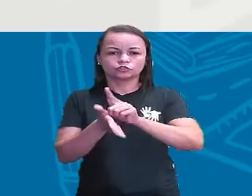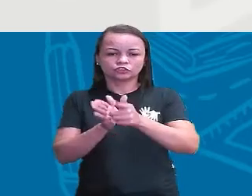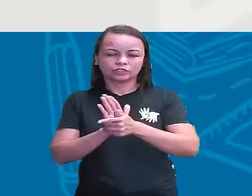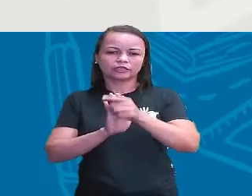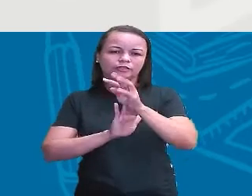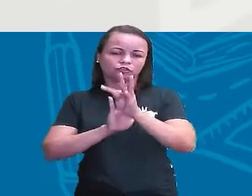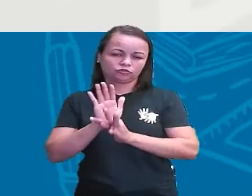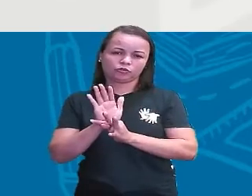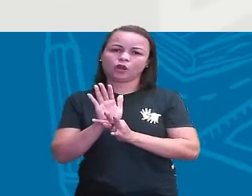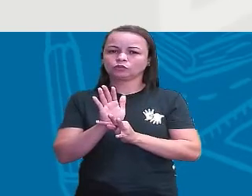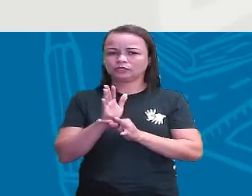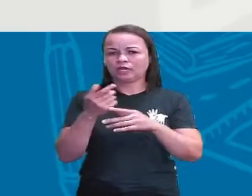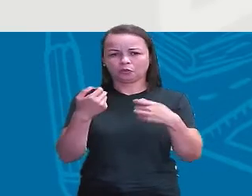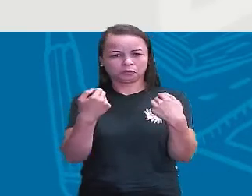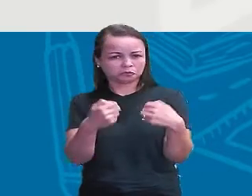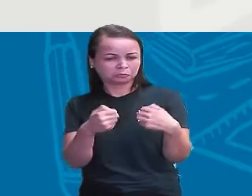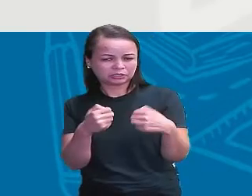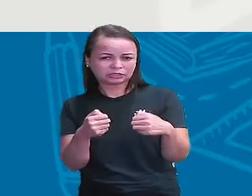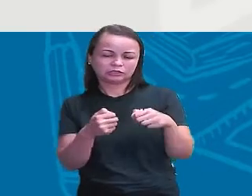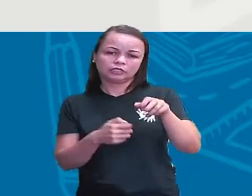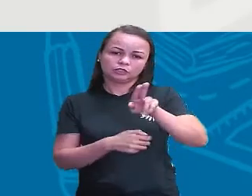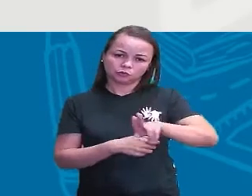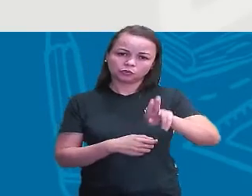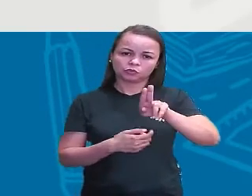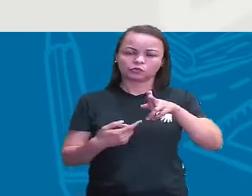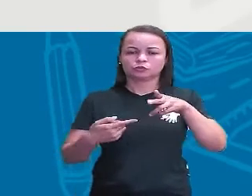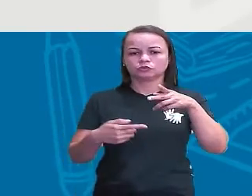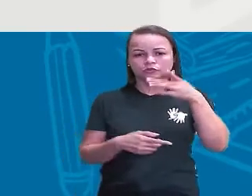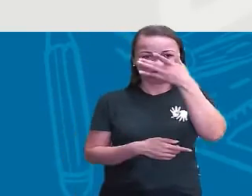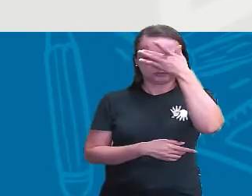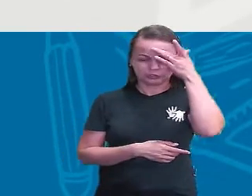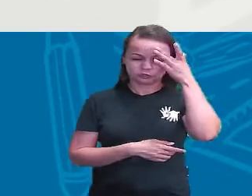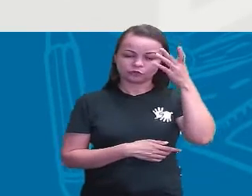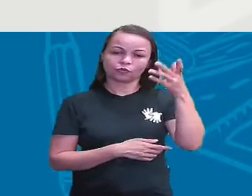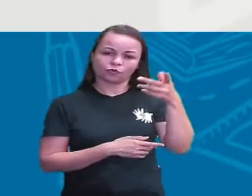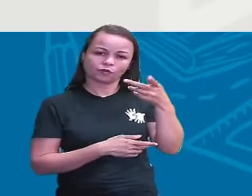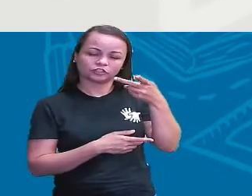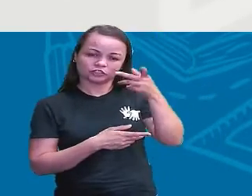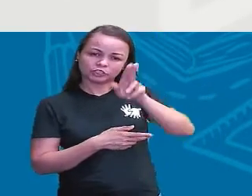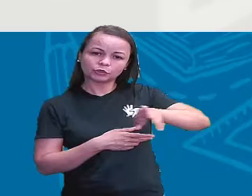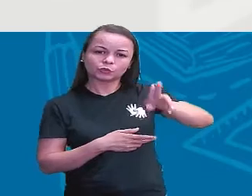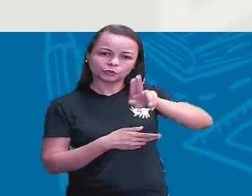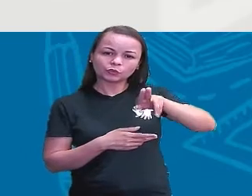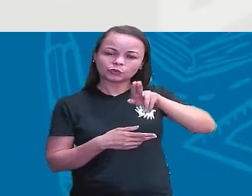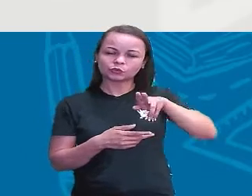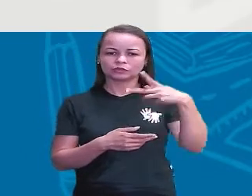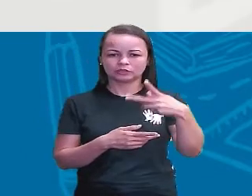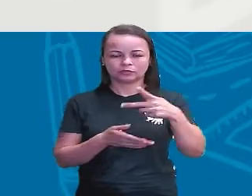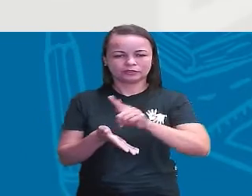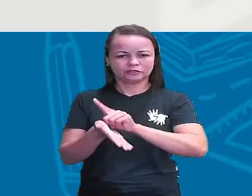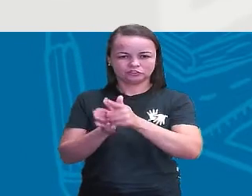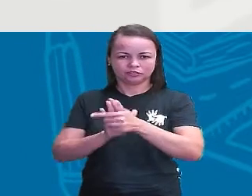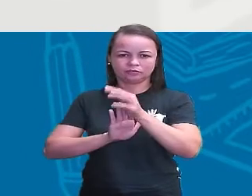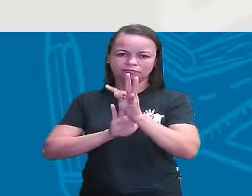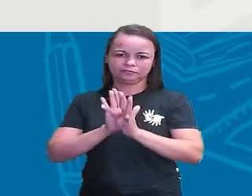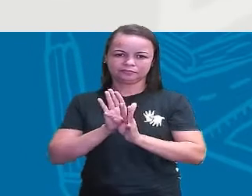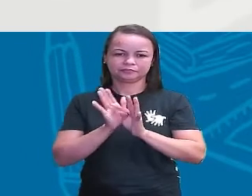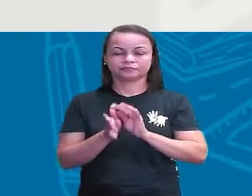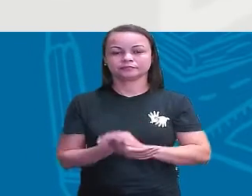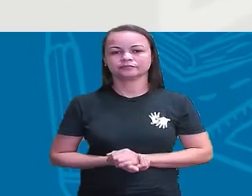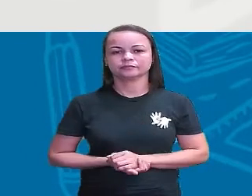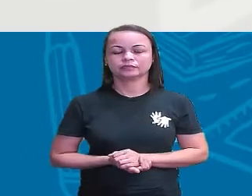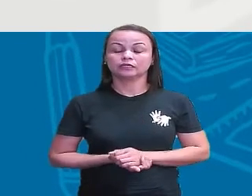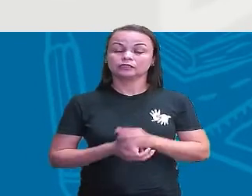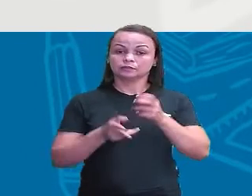necessidades e de acordo aí com o uso dos falantes, né, das pessoas que estão utilizando esses gêneros textuais. Se a